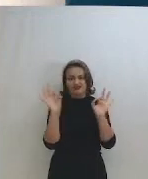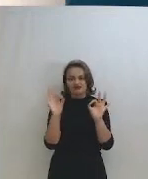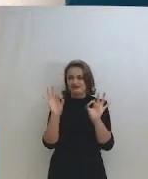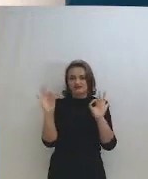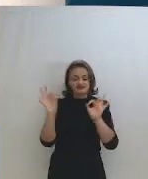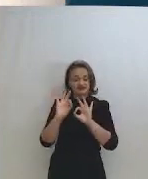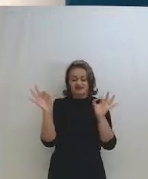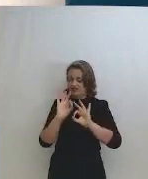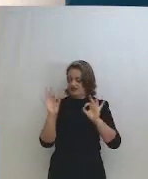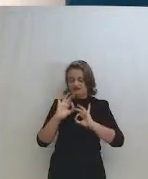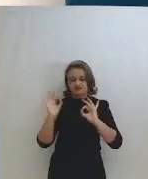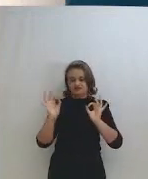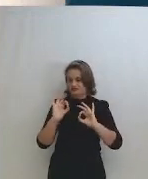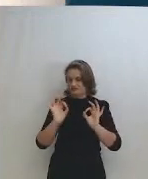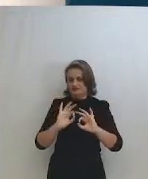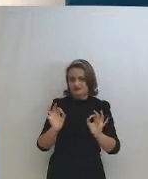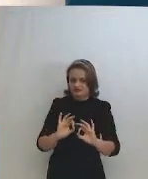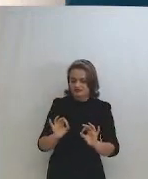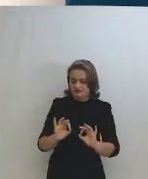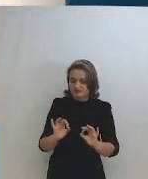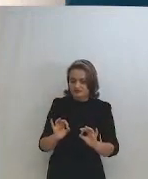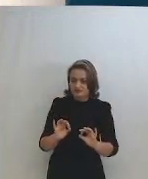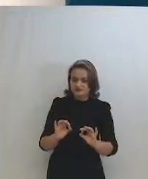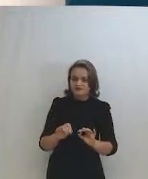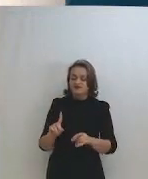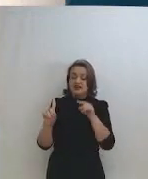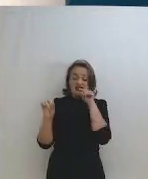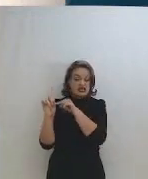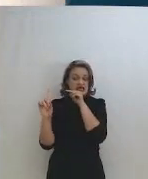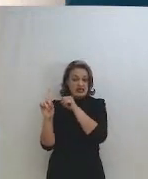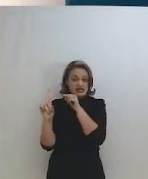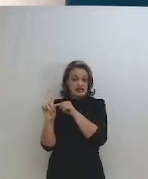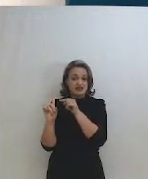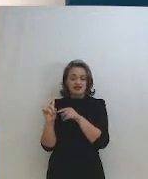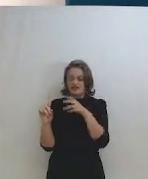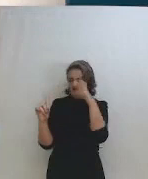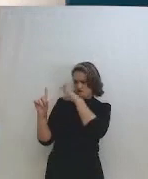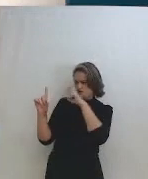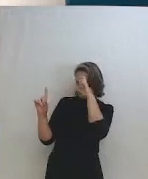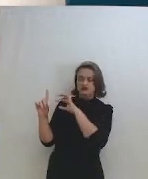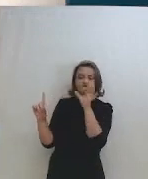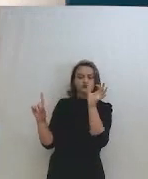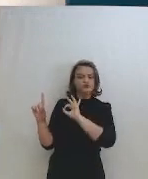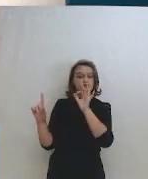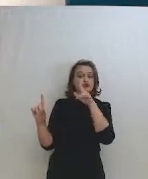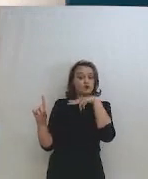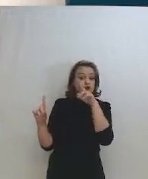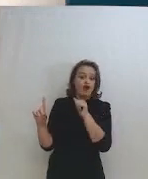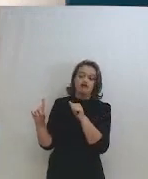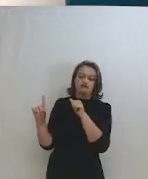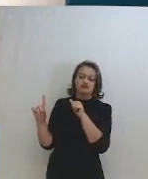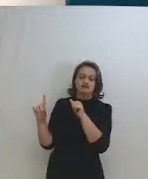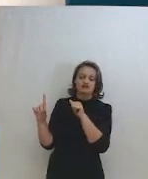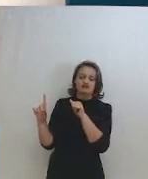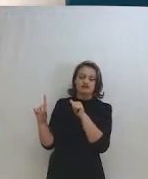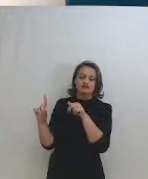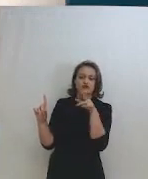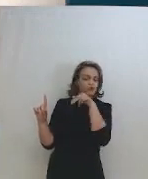O recorrente jamais foi investigado ou indiciado antes deste fato em